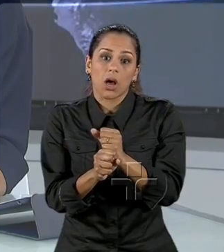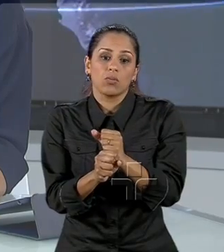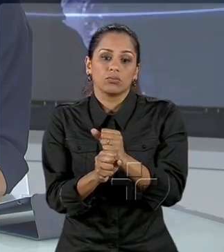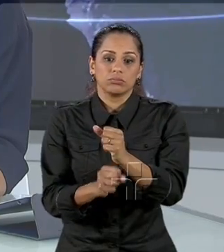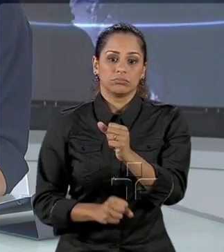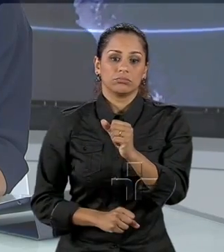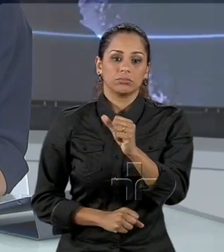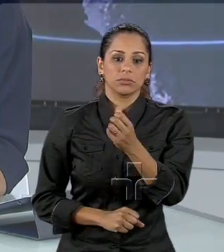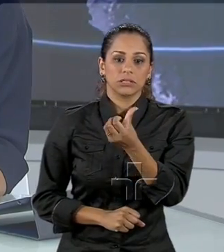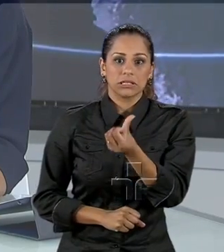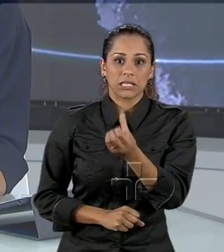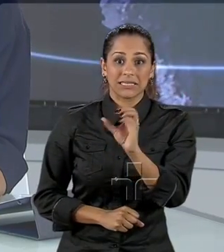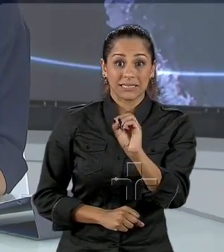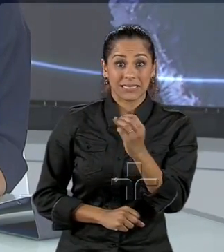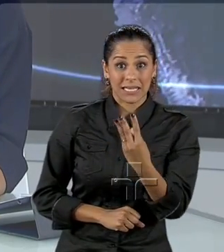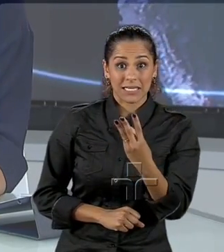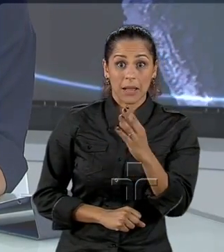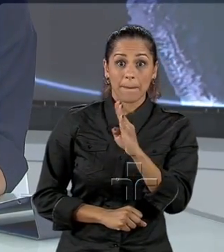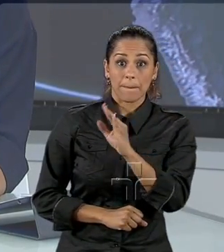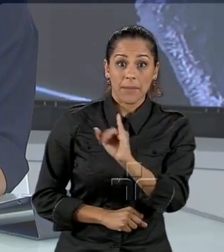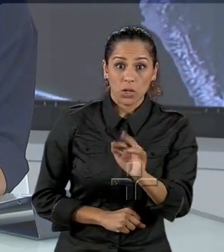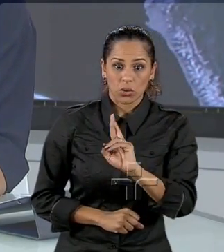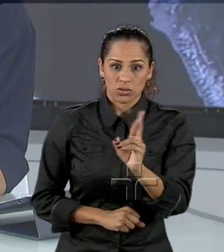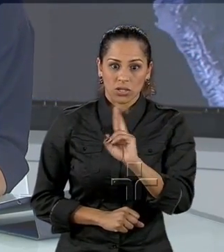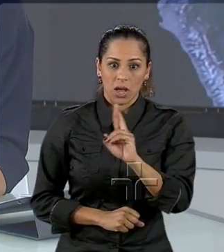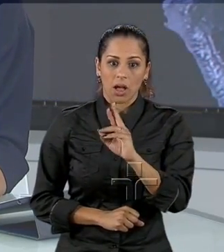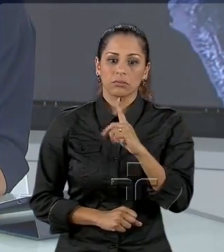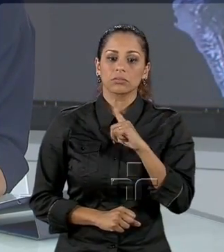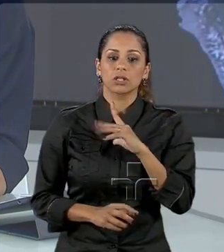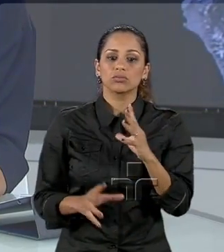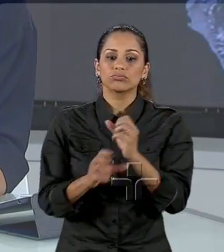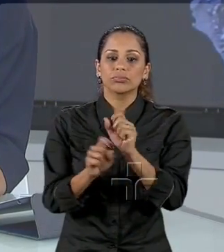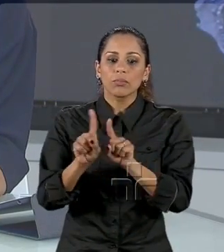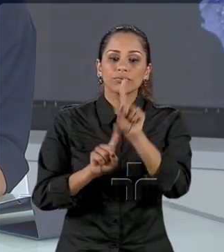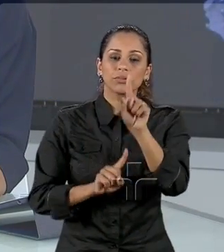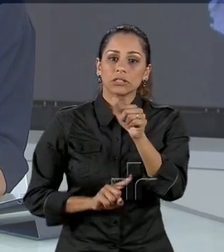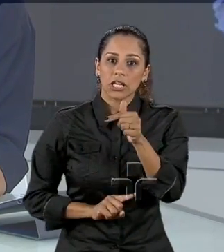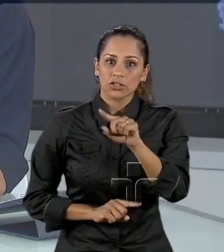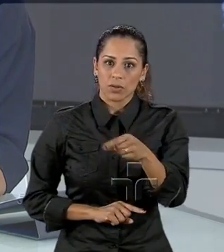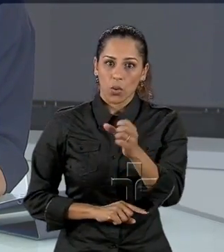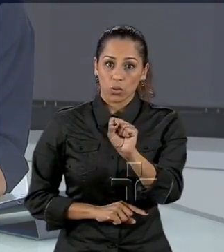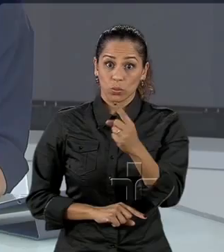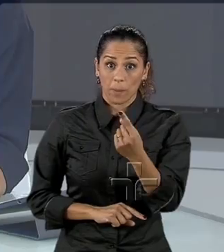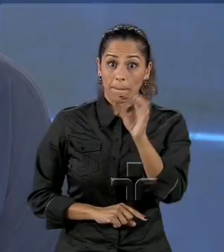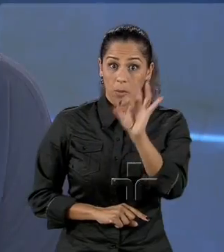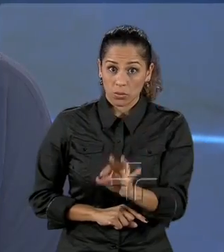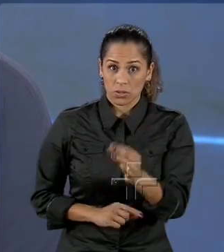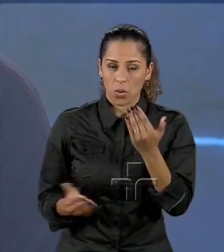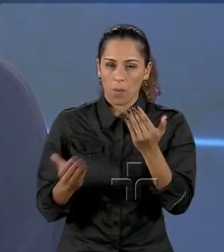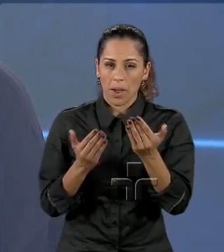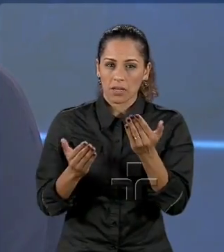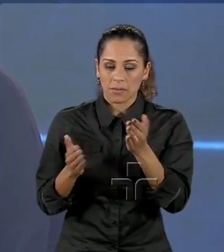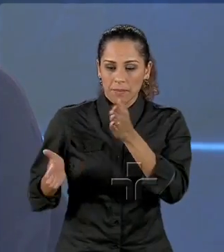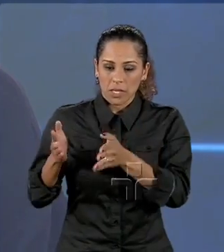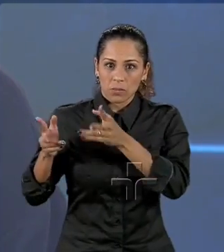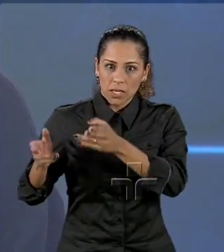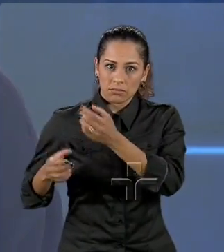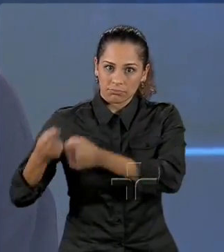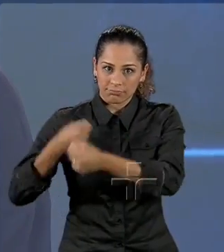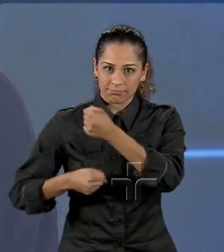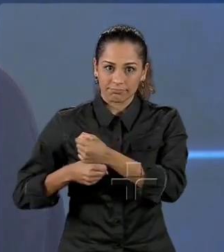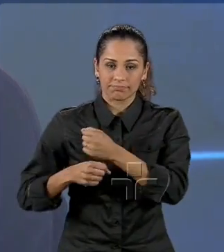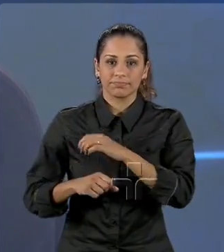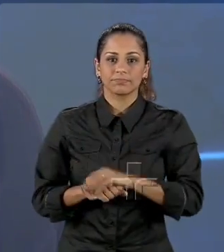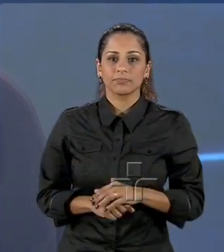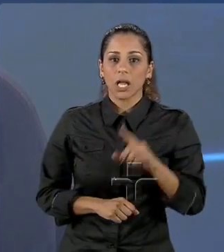um crescimento real de 7,81% na comparação com o mesmo período do ano passado. No Dia Internacional